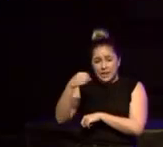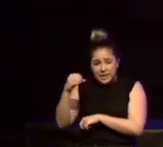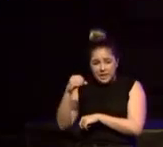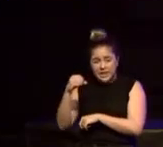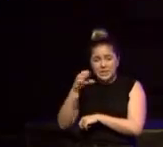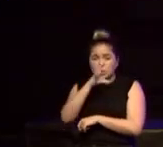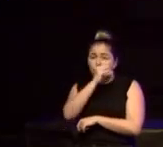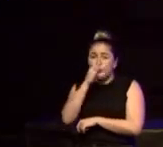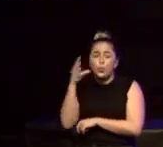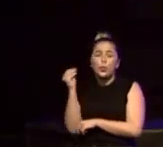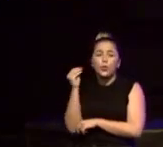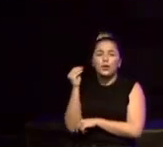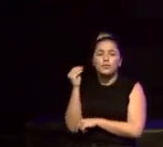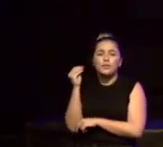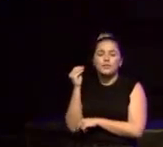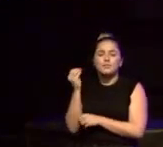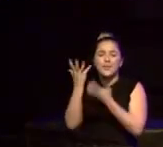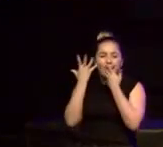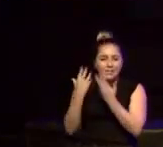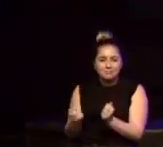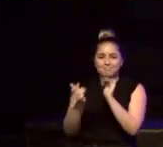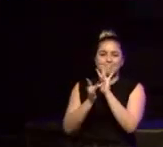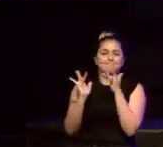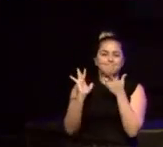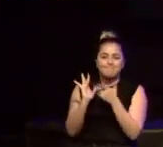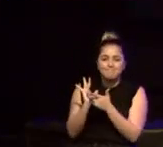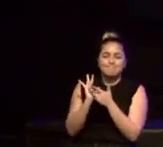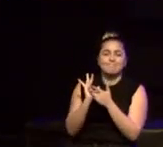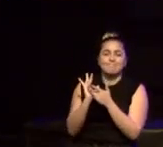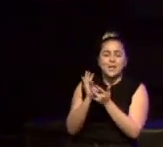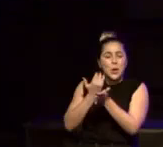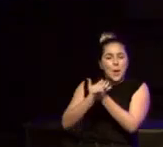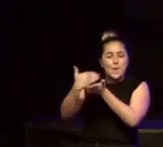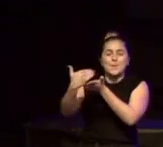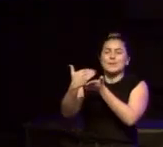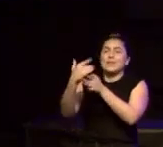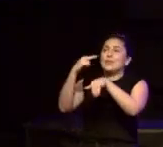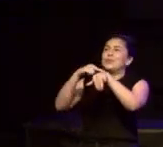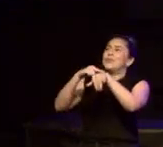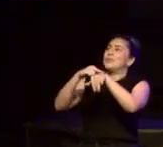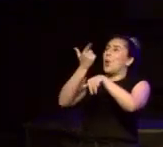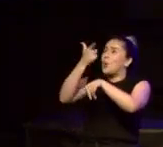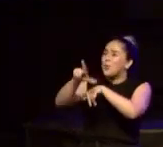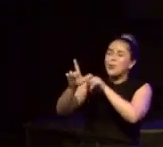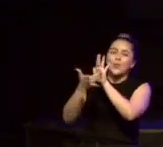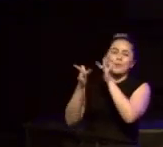ou 10 adolescentes entregaram a sua vida a Jesus, começaram um tempo novo com ele. E um